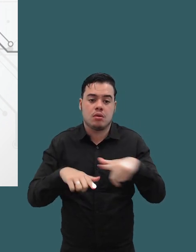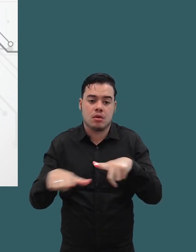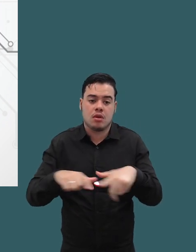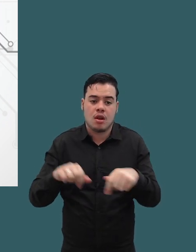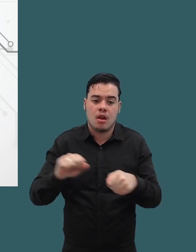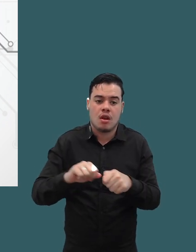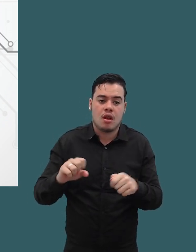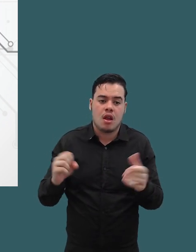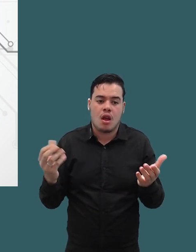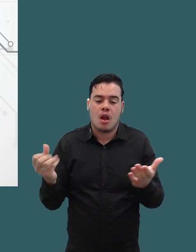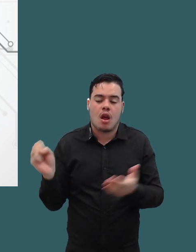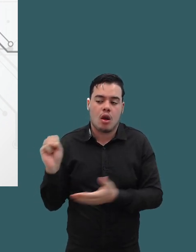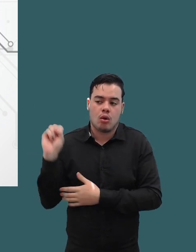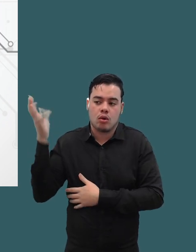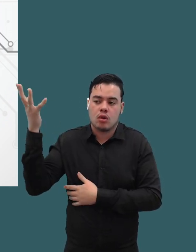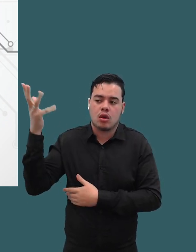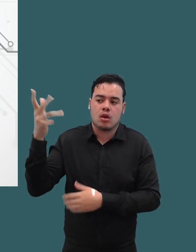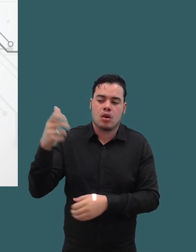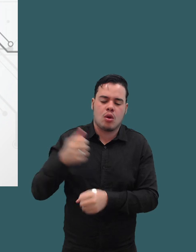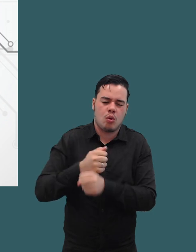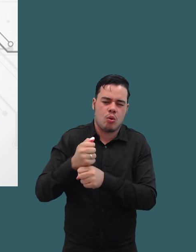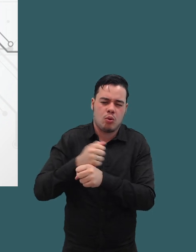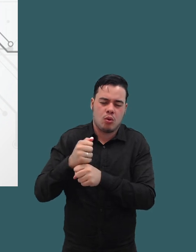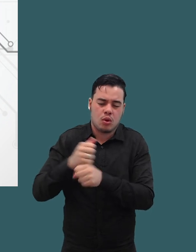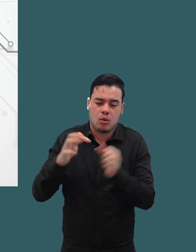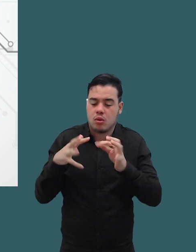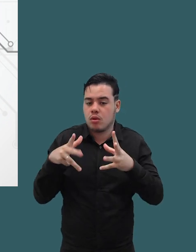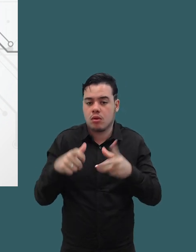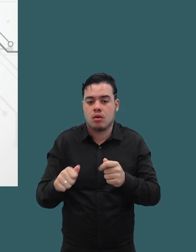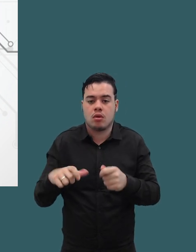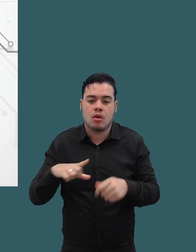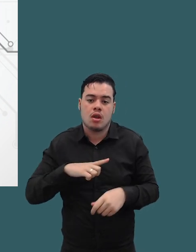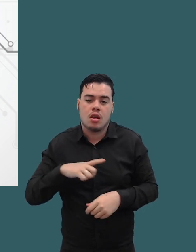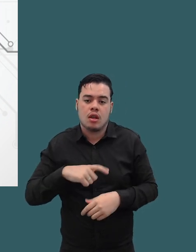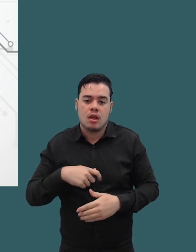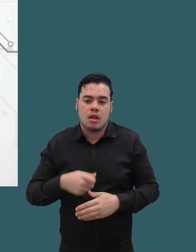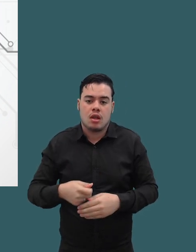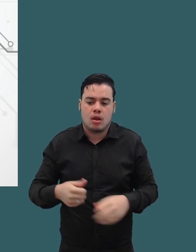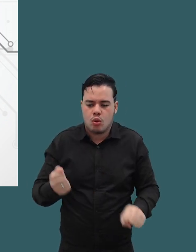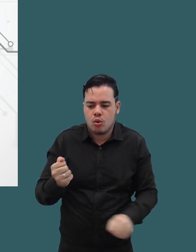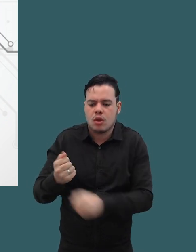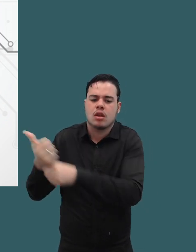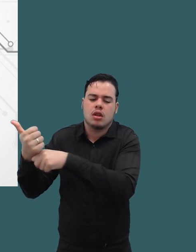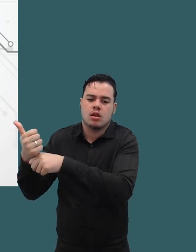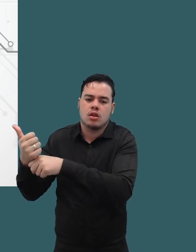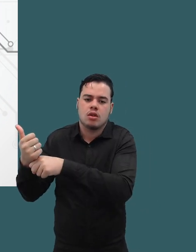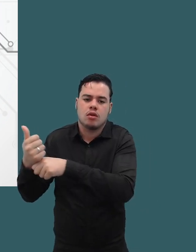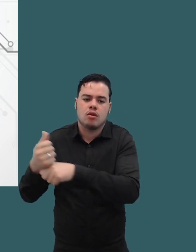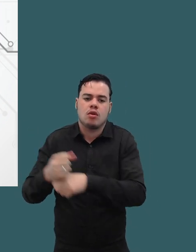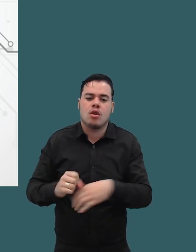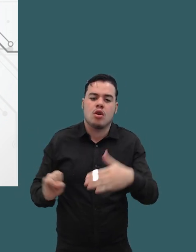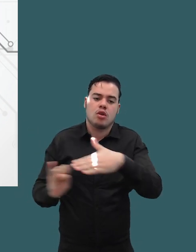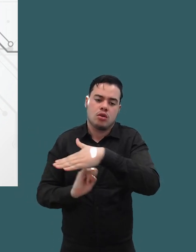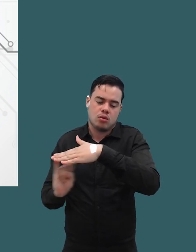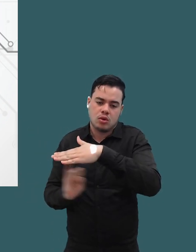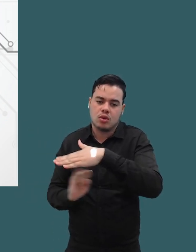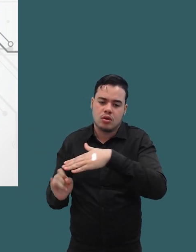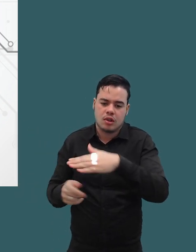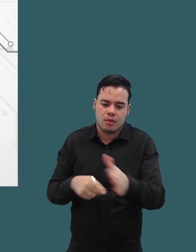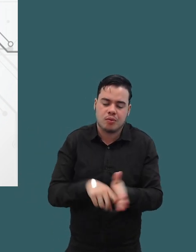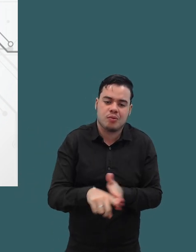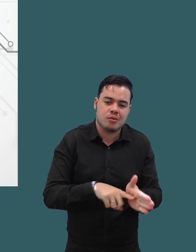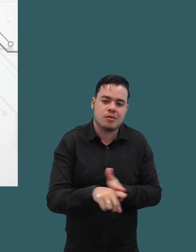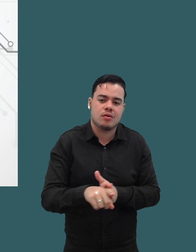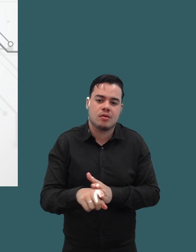todo o ano e que tem o apoio de uma instituição de pesquisa que constrói essa rede, por